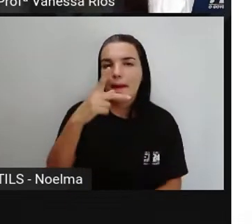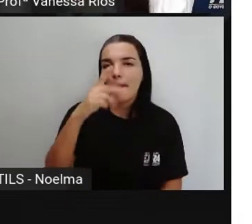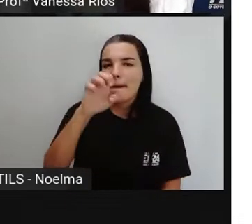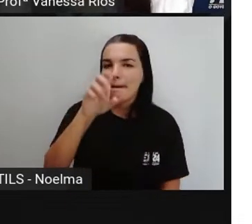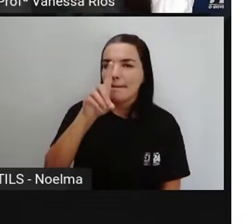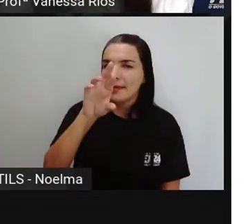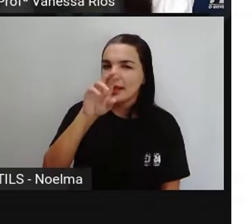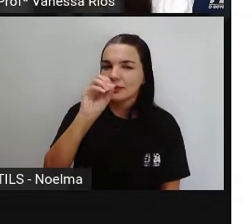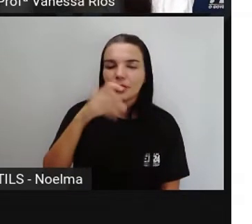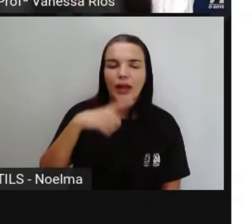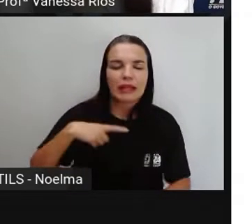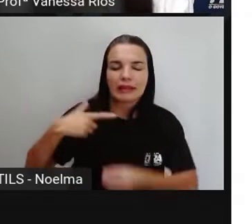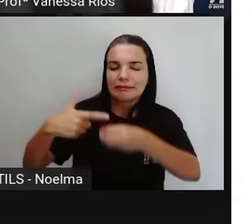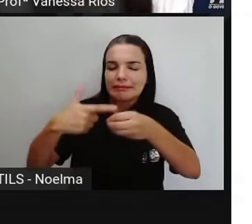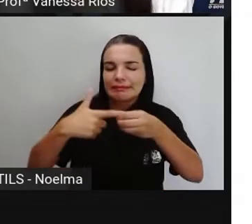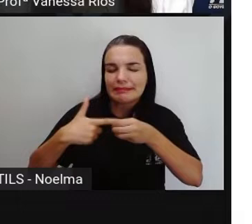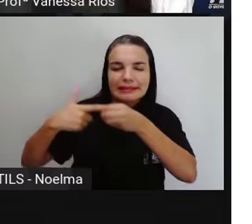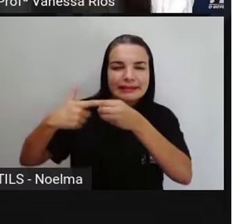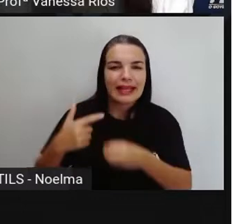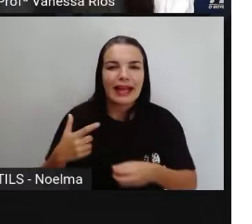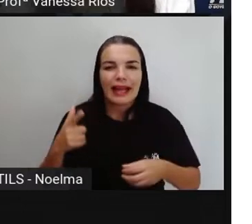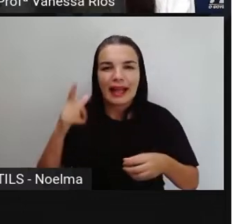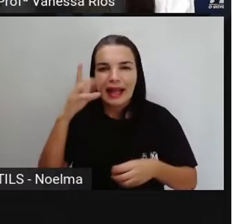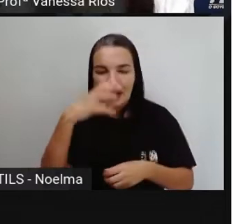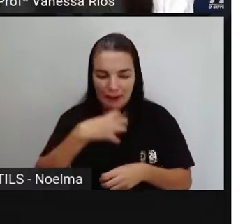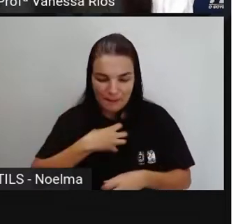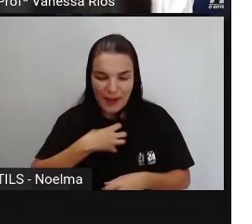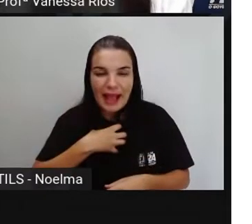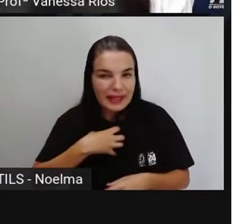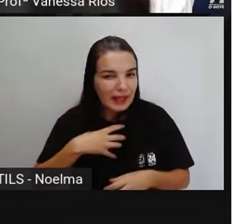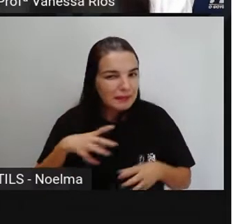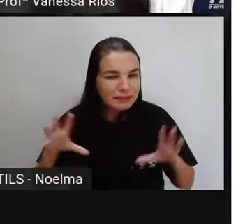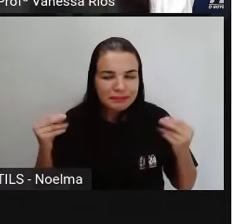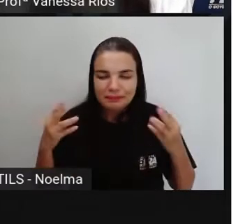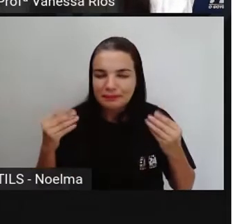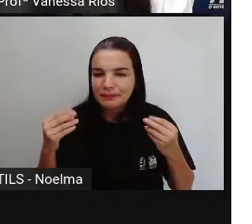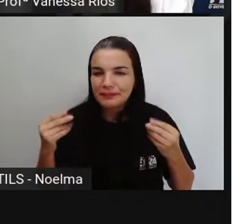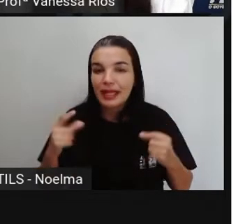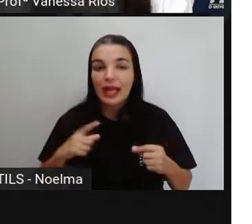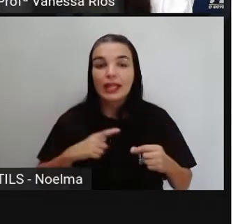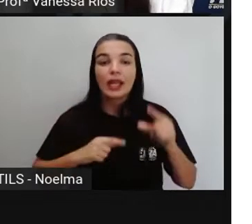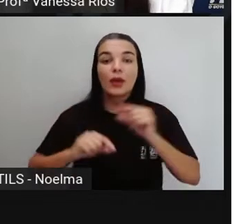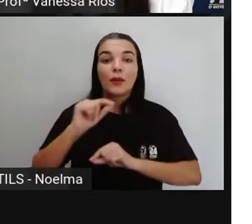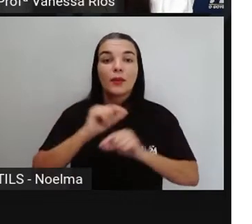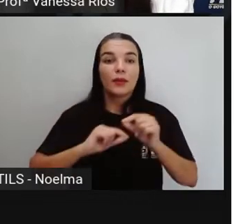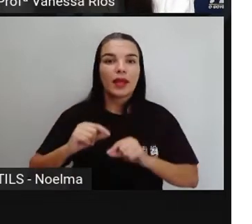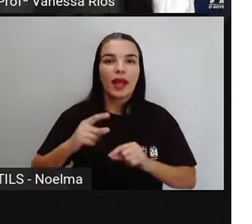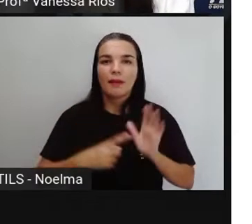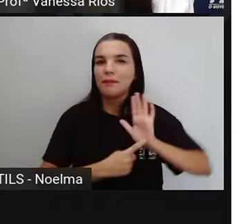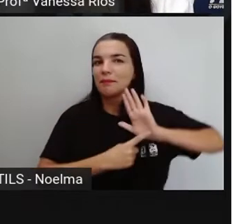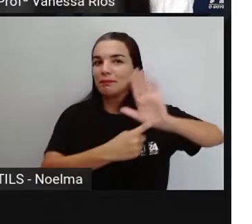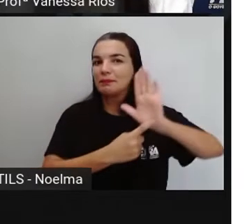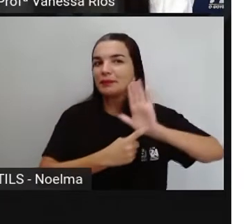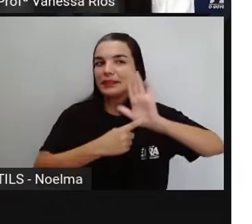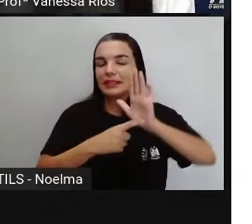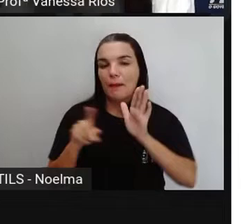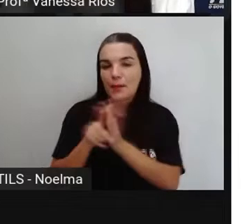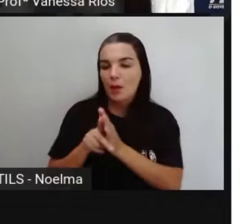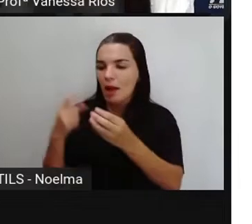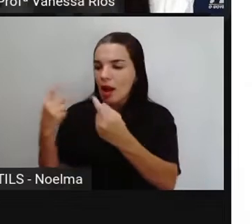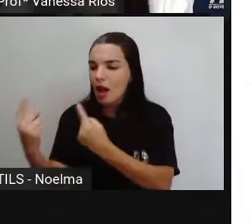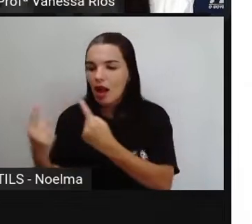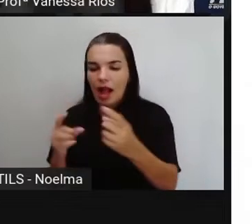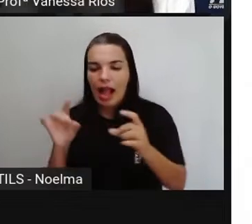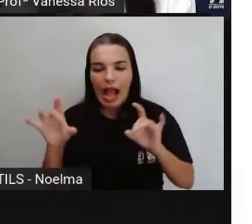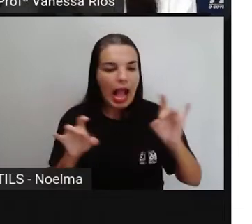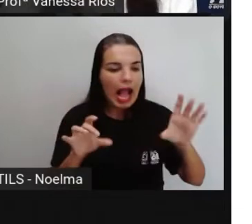por toda a Bahia. As festas juninas, elas têm aí, né, formas de se apresentar própria,